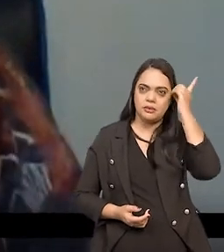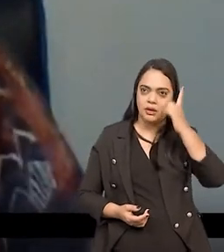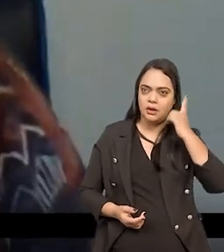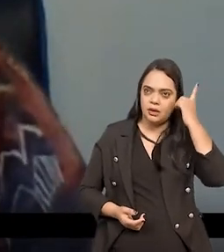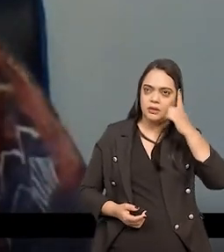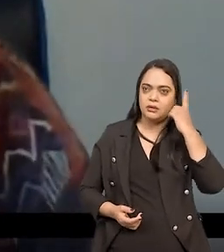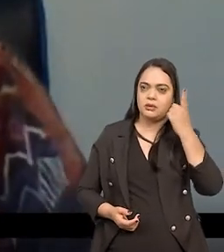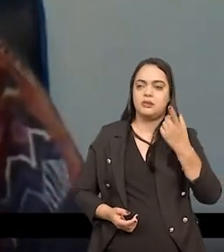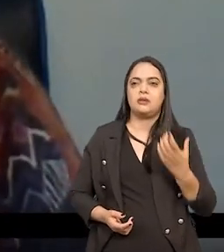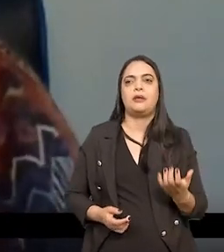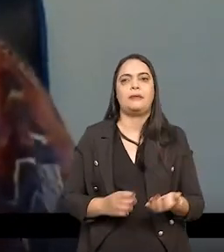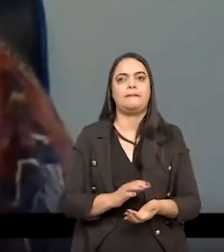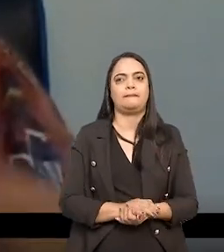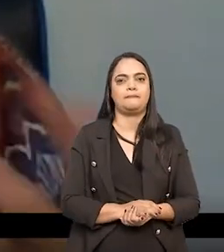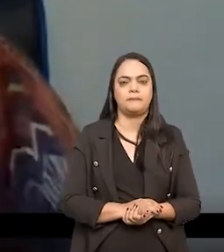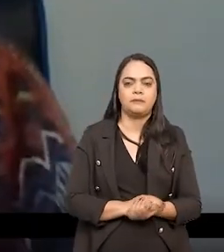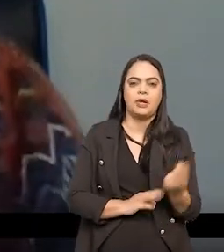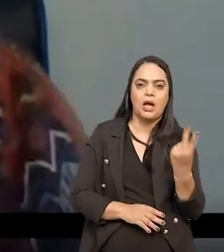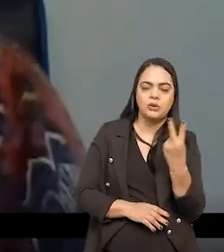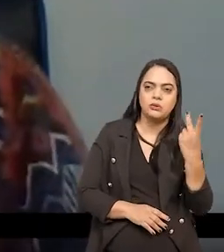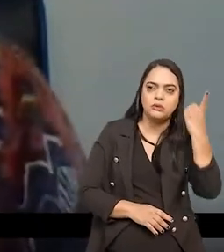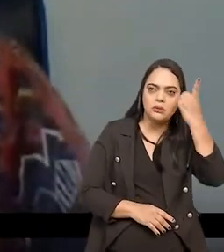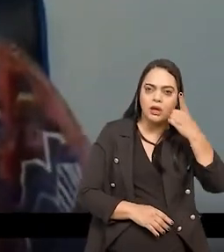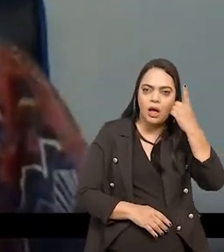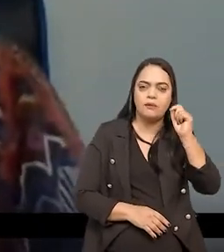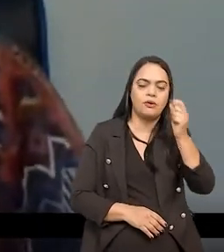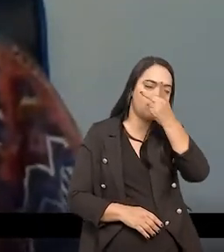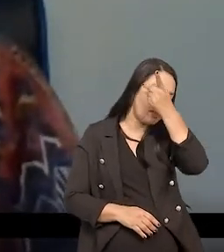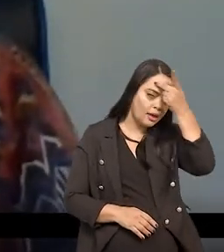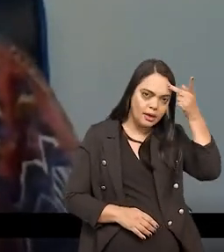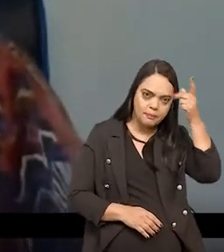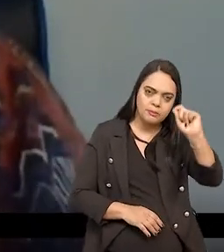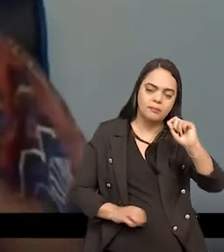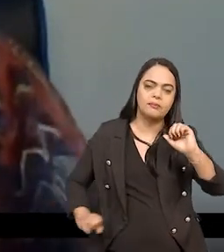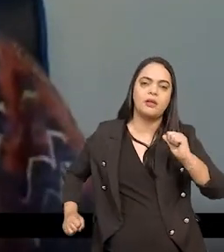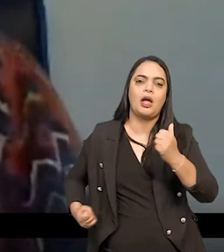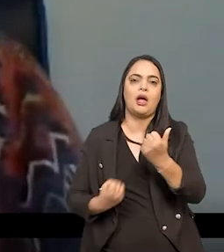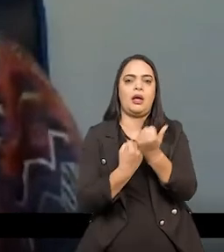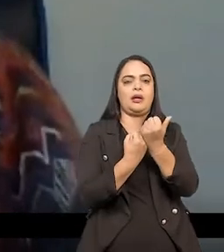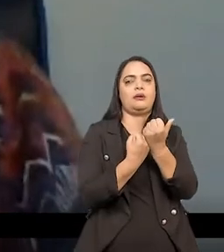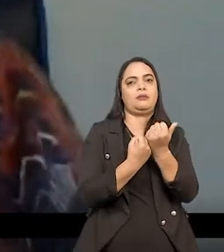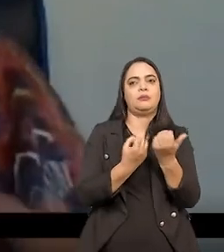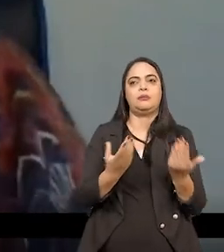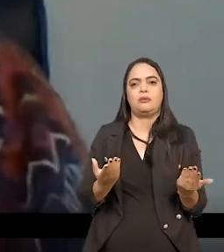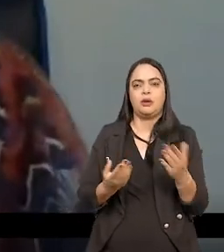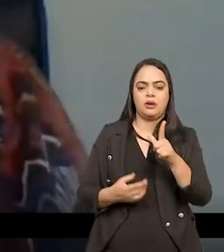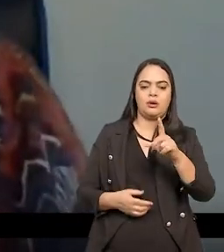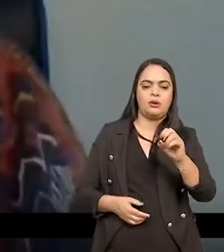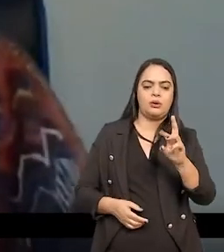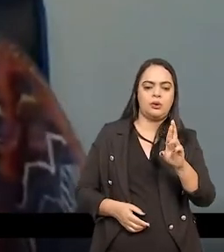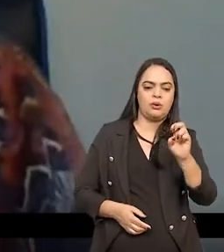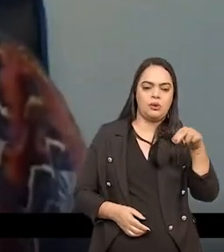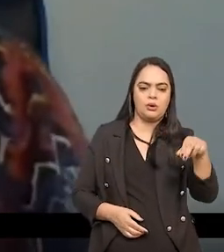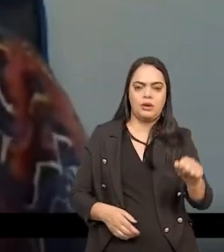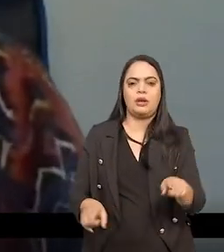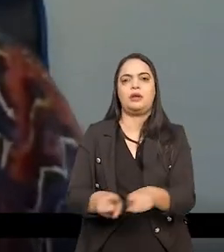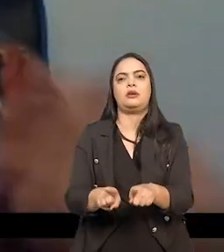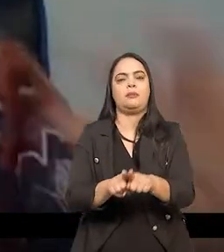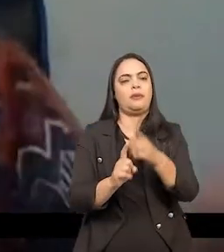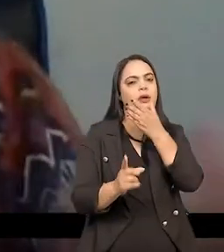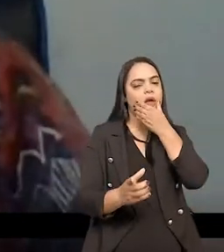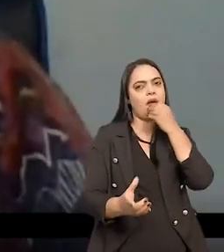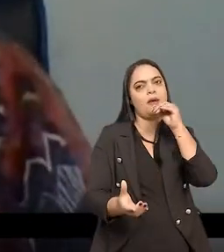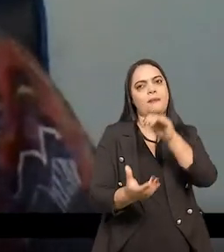quanto a Erika Malunguinho foram as pessoas que deram assistência à Lorena, ao marido dela, enfim, e